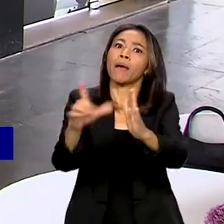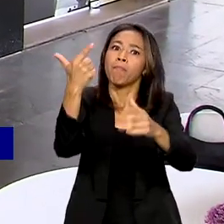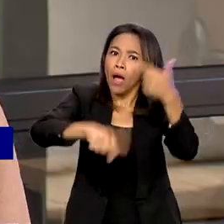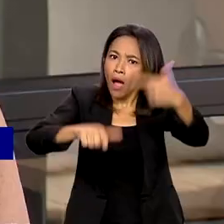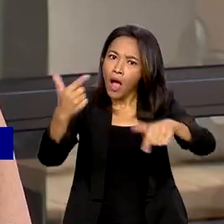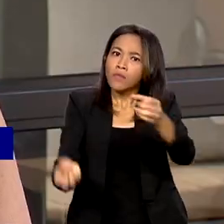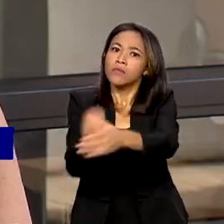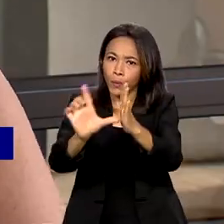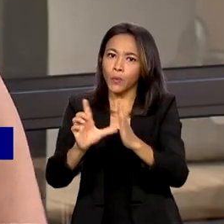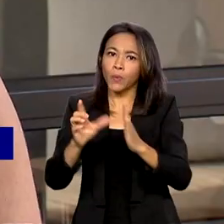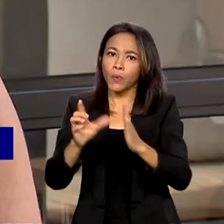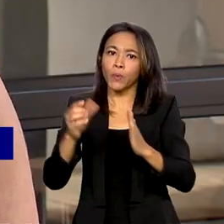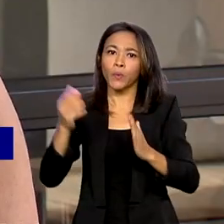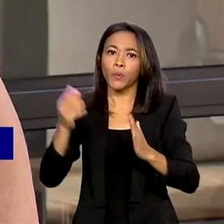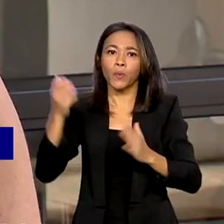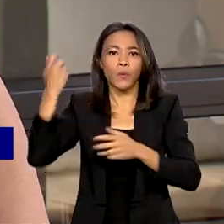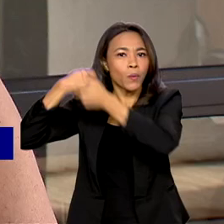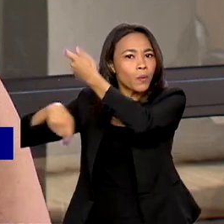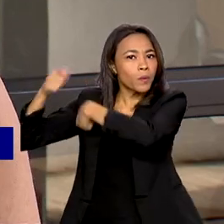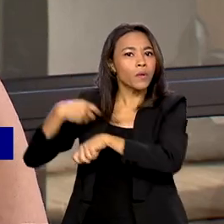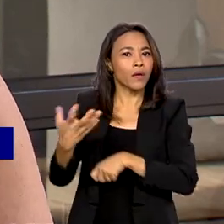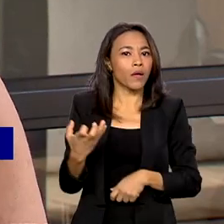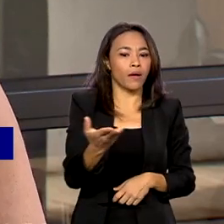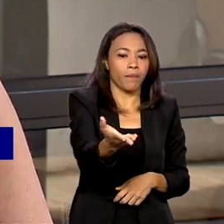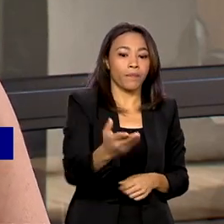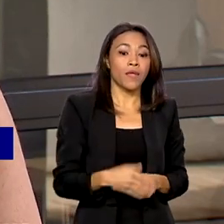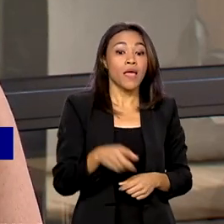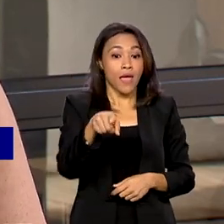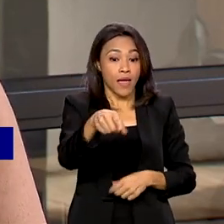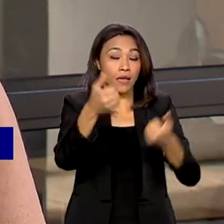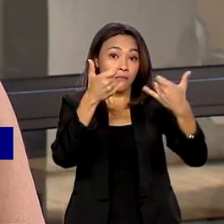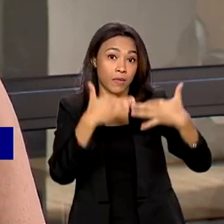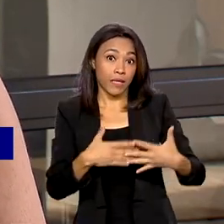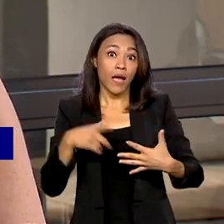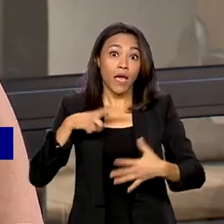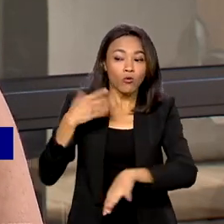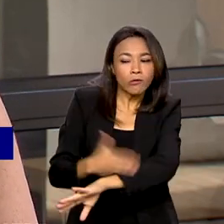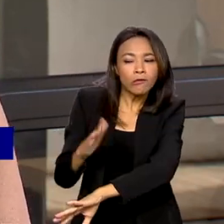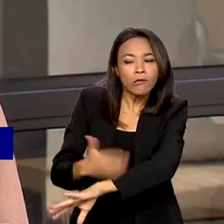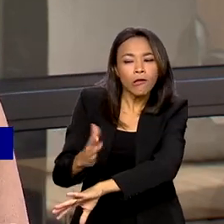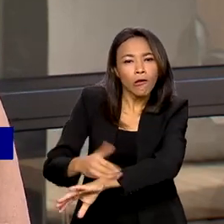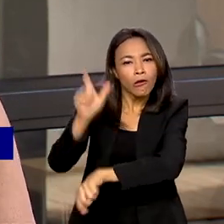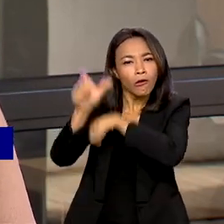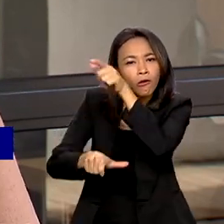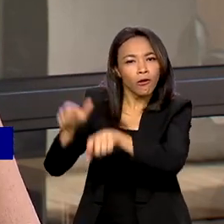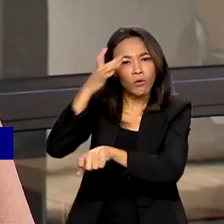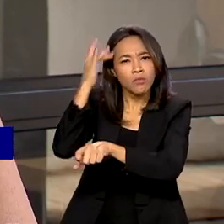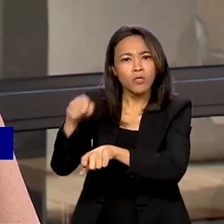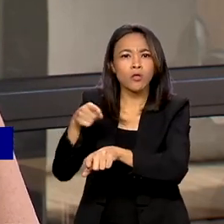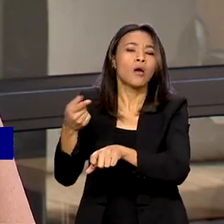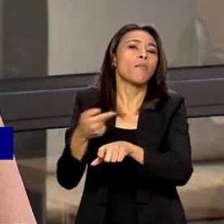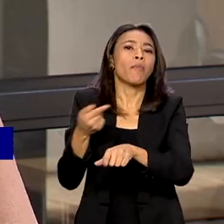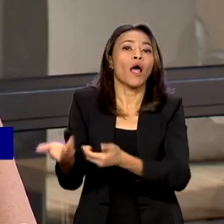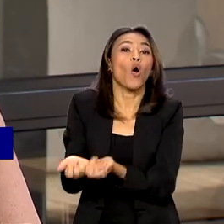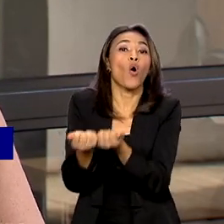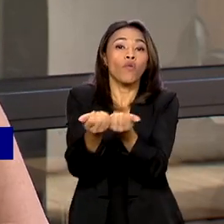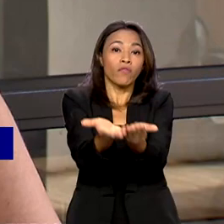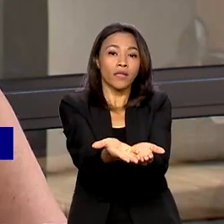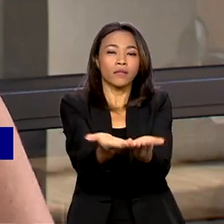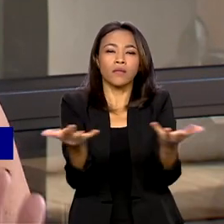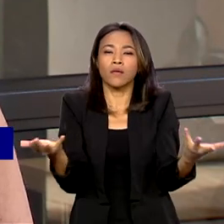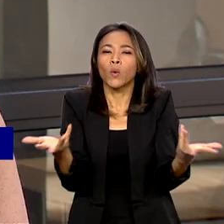mais a qualificação das pessoas que estão comigo para ter um serviço de